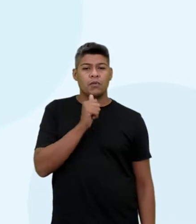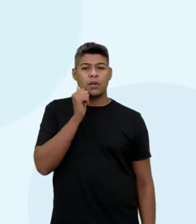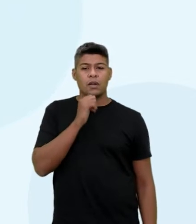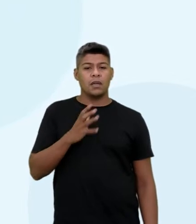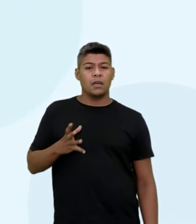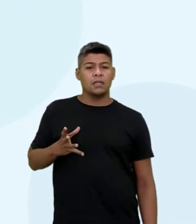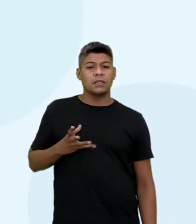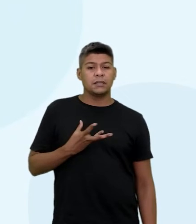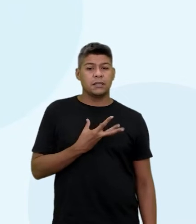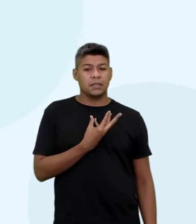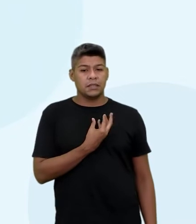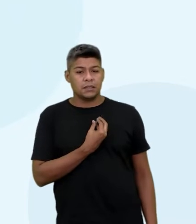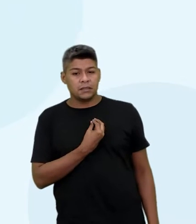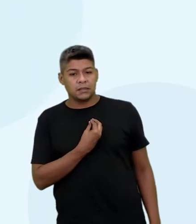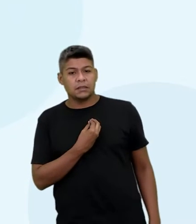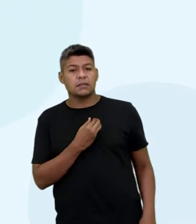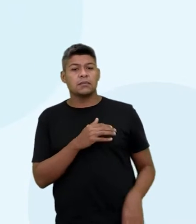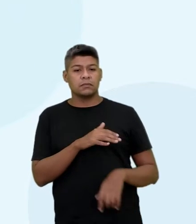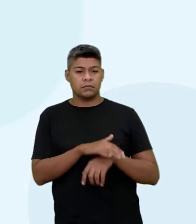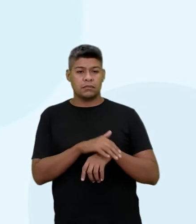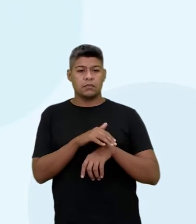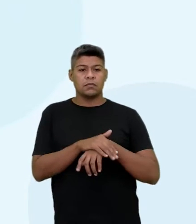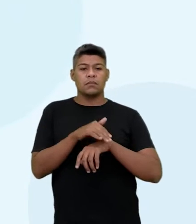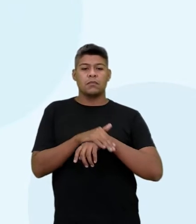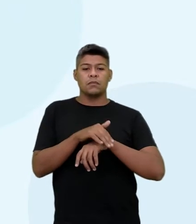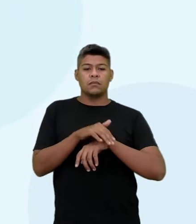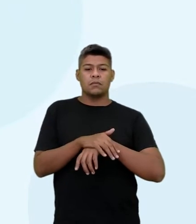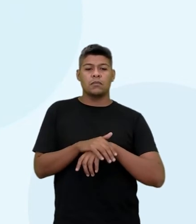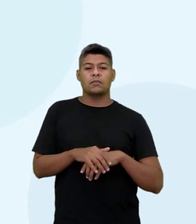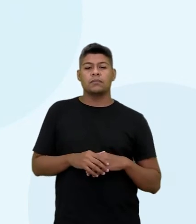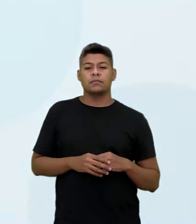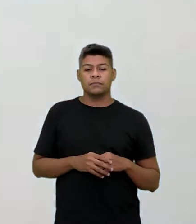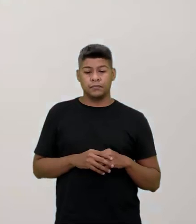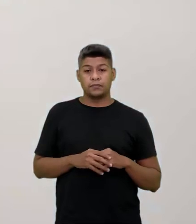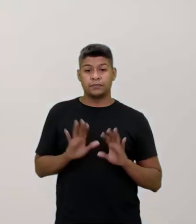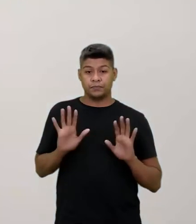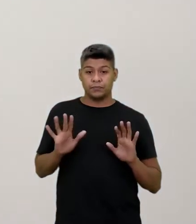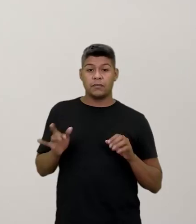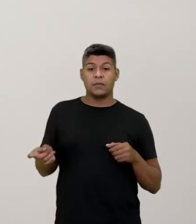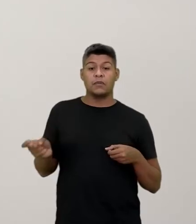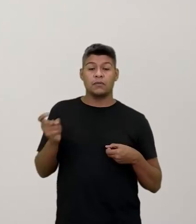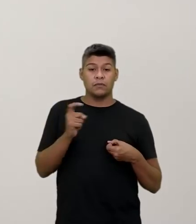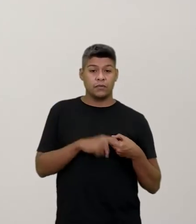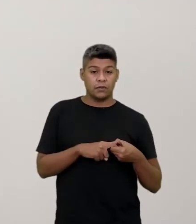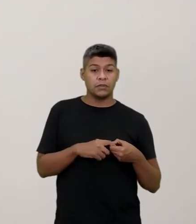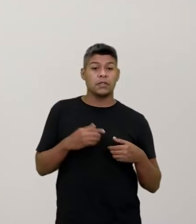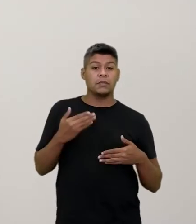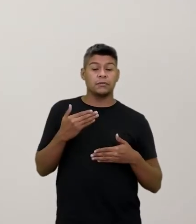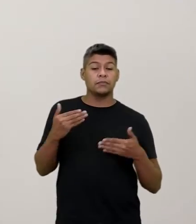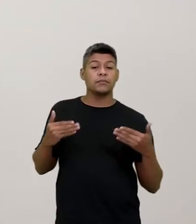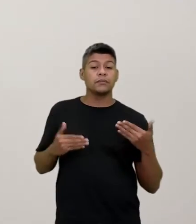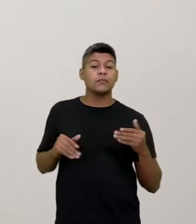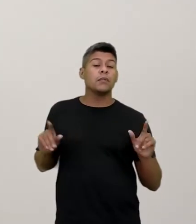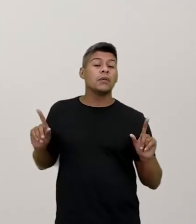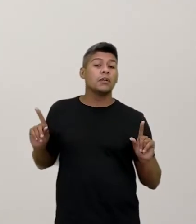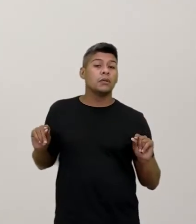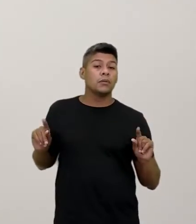transgênero, ela pratica Muay Thai. Antes de eu ler esse slide, eu vou pedir para voltar aqui só para eu comentar o slide anterior, que é o